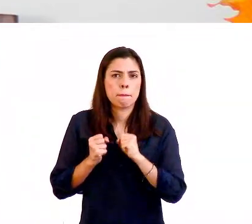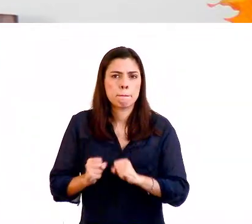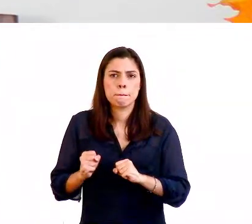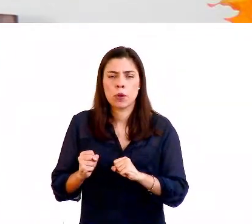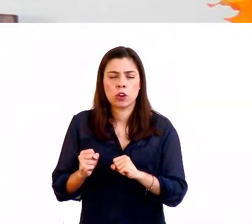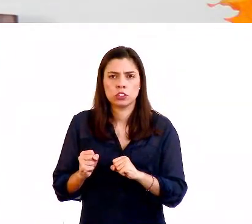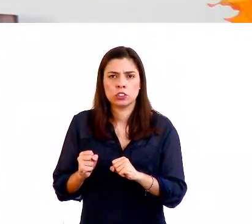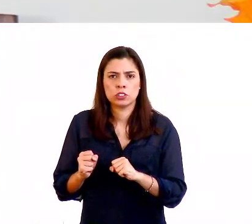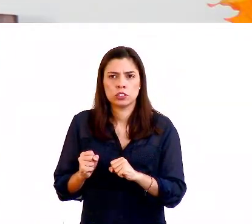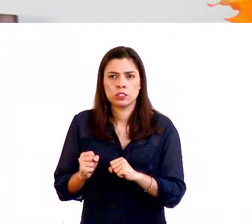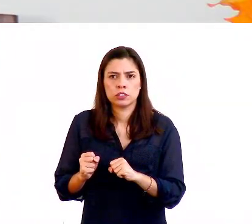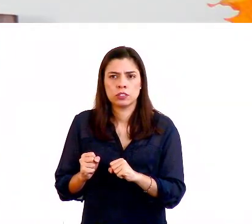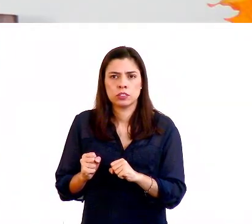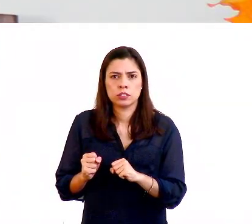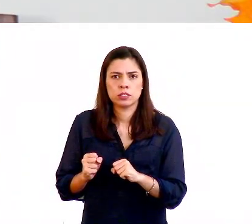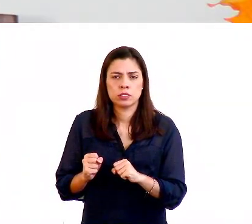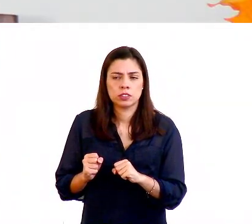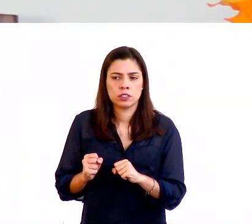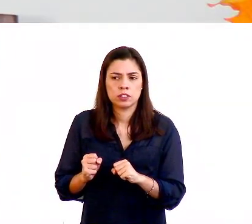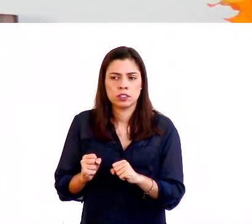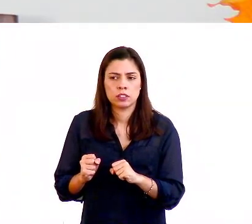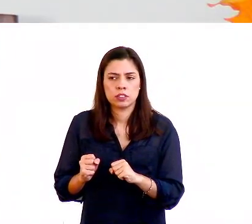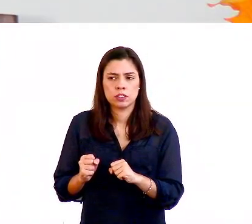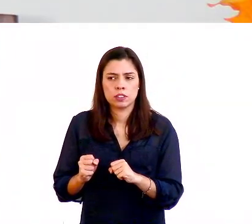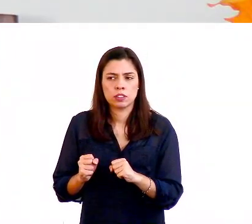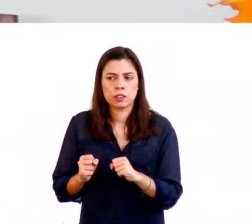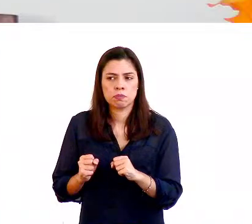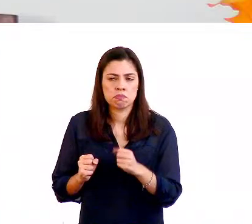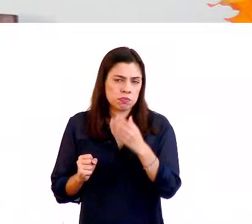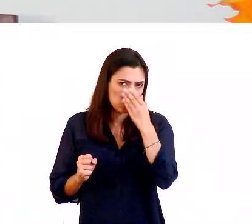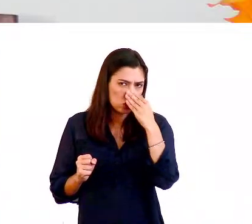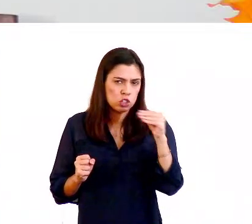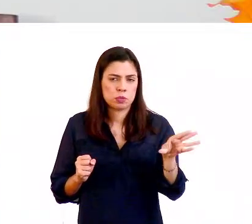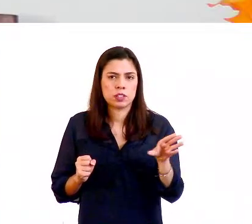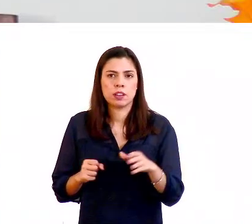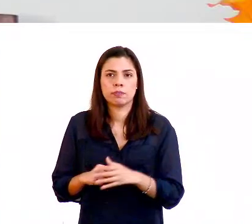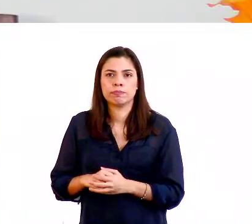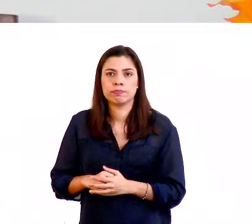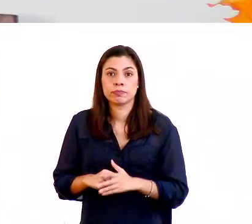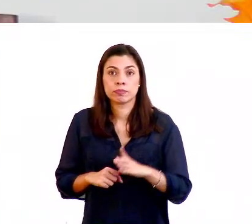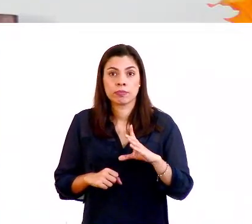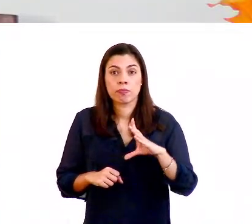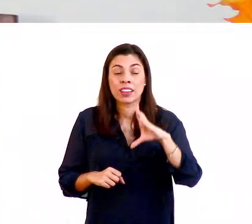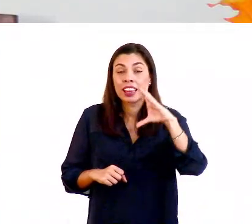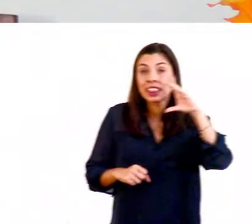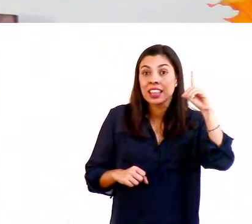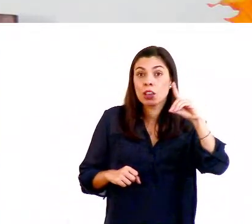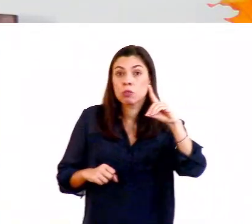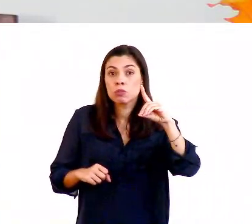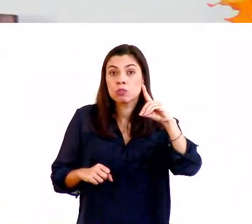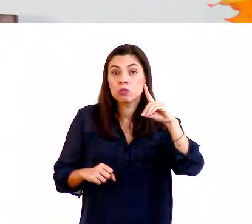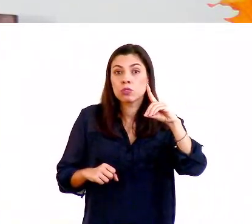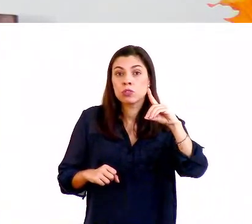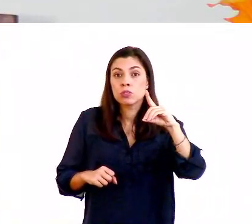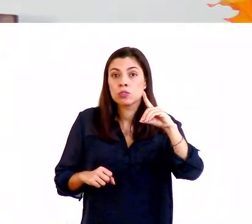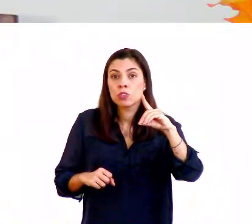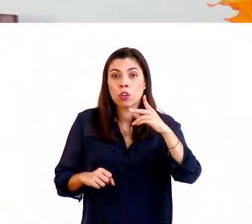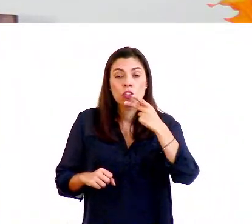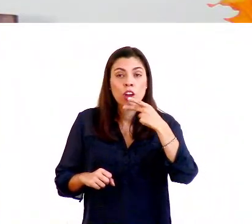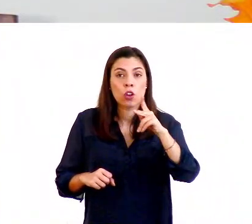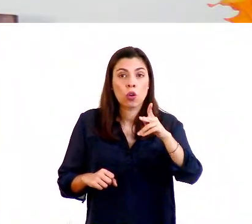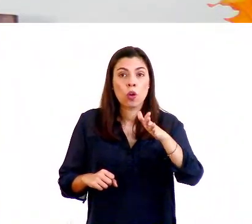por tal coisa. Mas Deus não tem ninguém maior do que ele. Então Deus disse: juro por mim